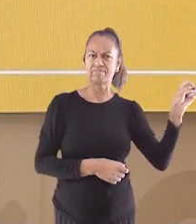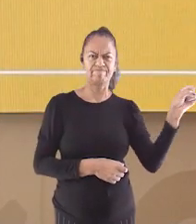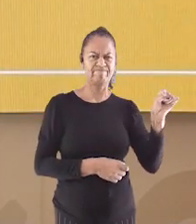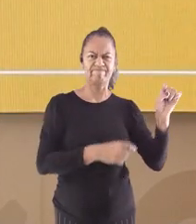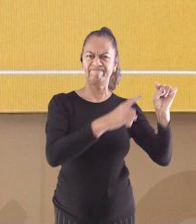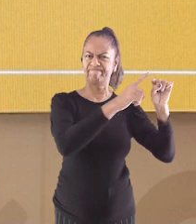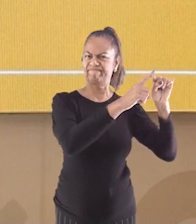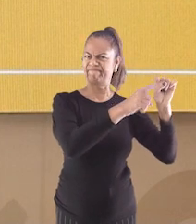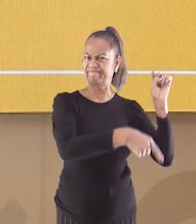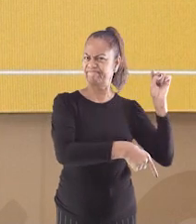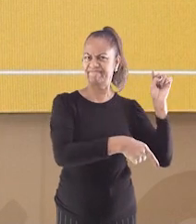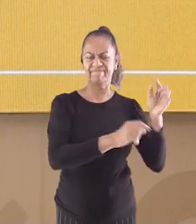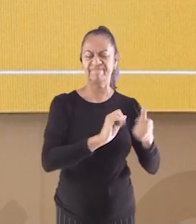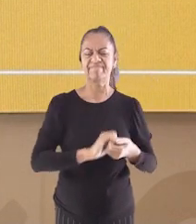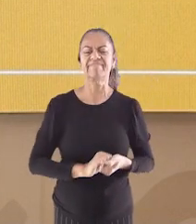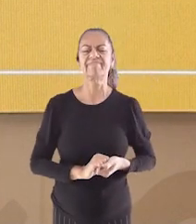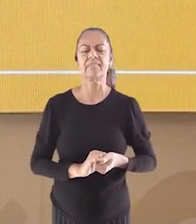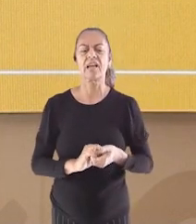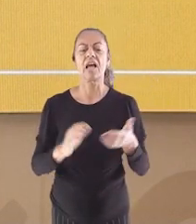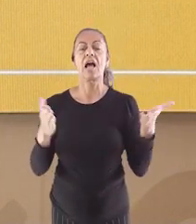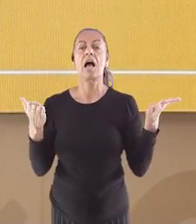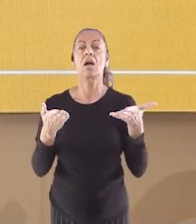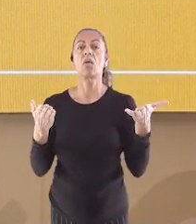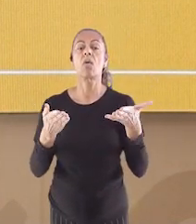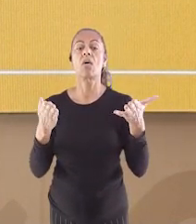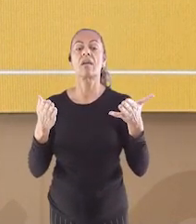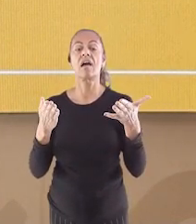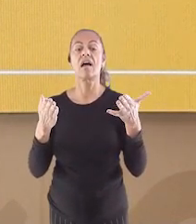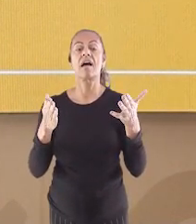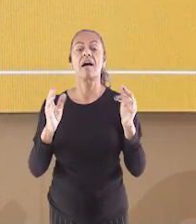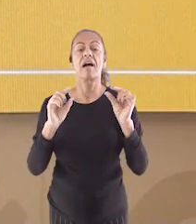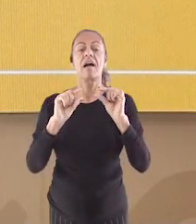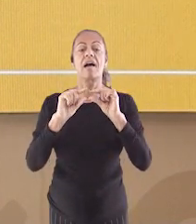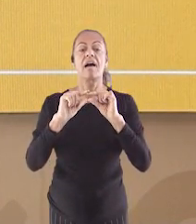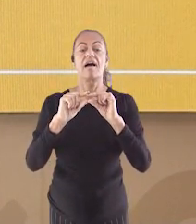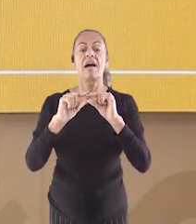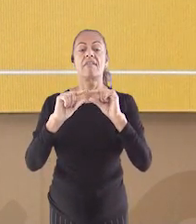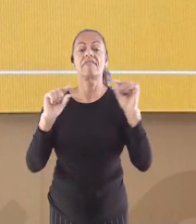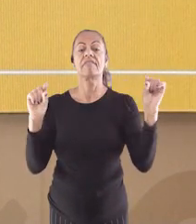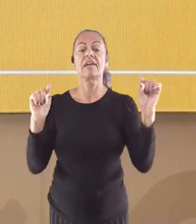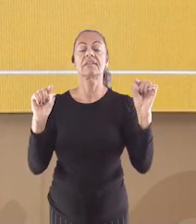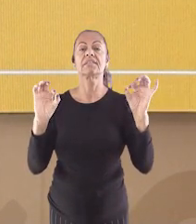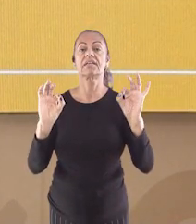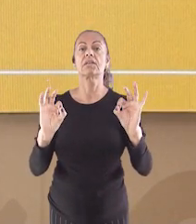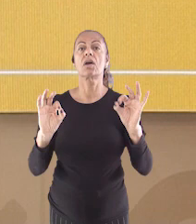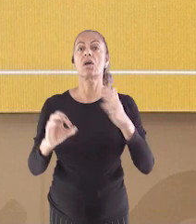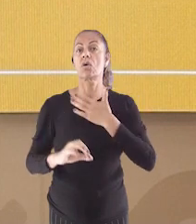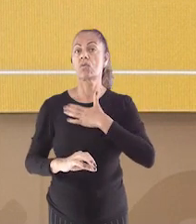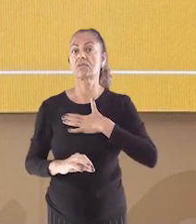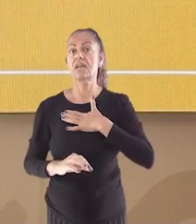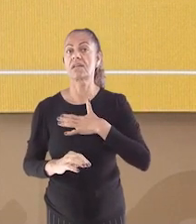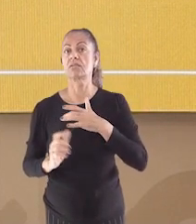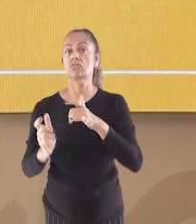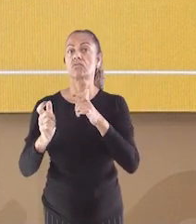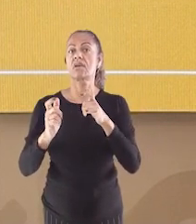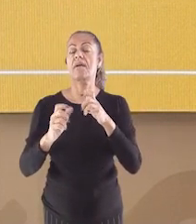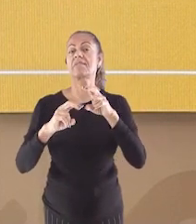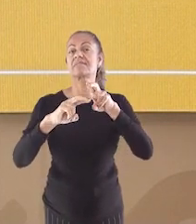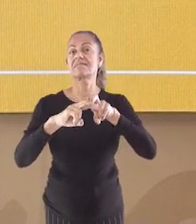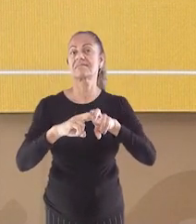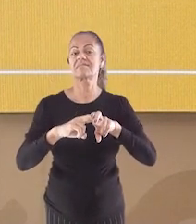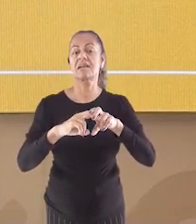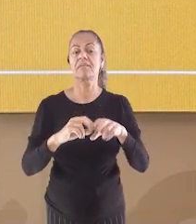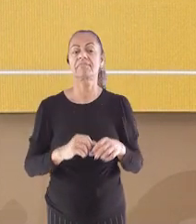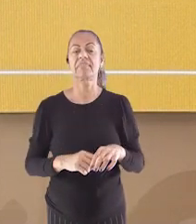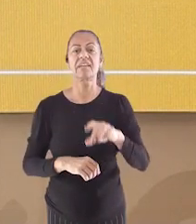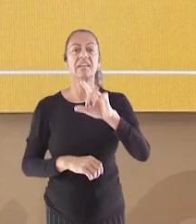Qual pronome oblíquo completa corretamente a frase aqui embaixo? Gostaria de um lugar para sentar, por